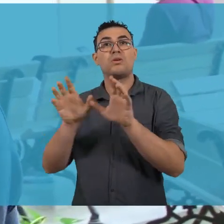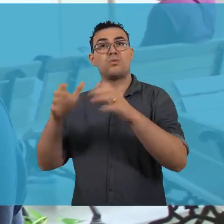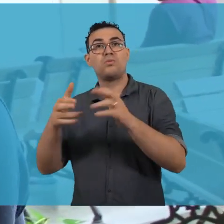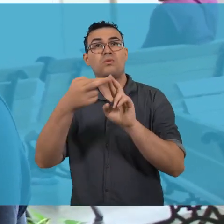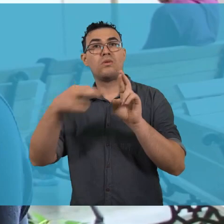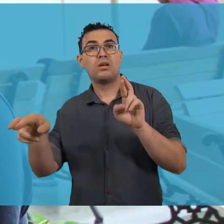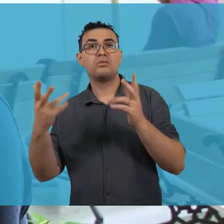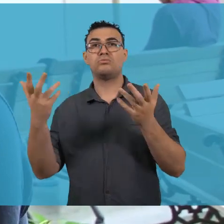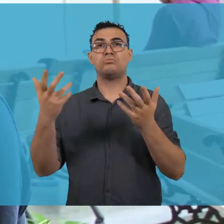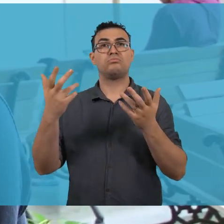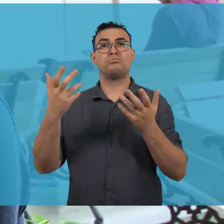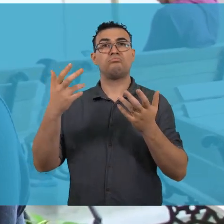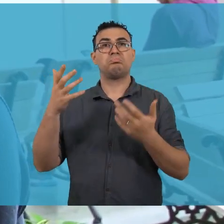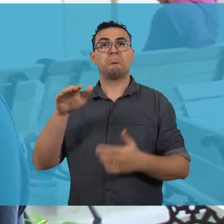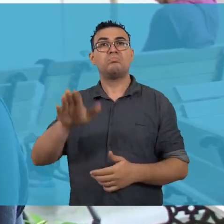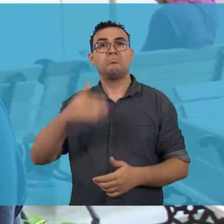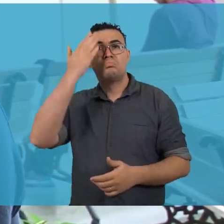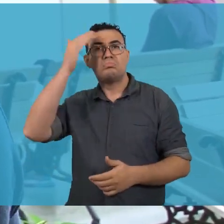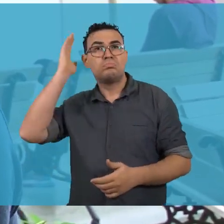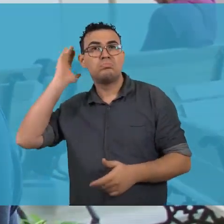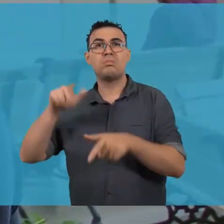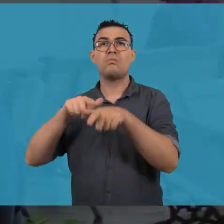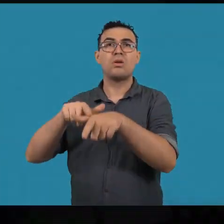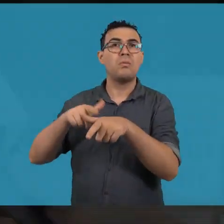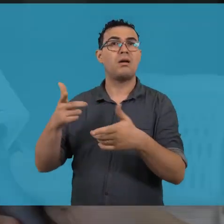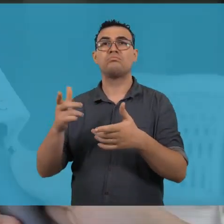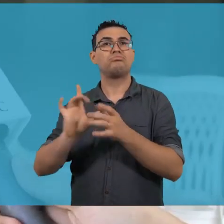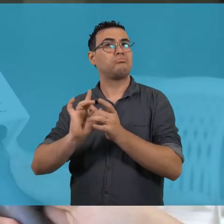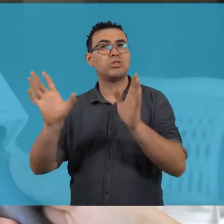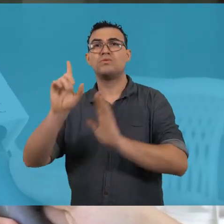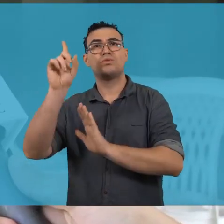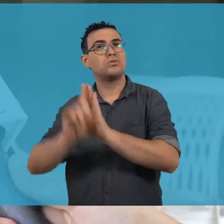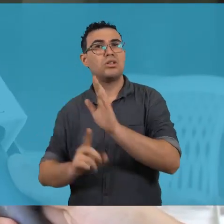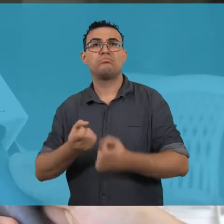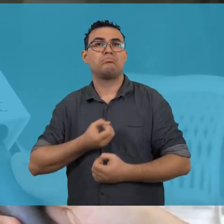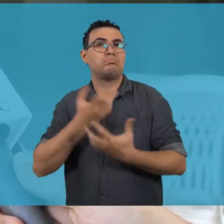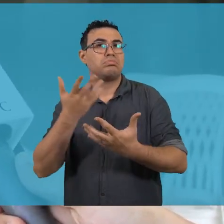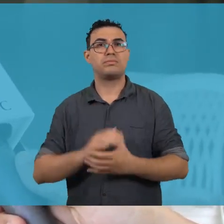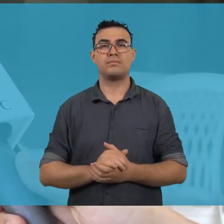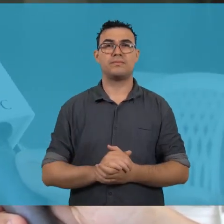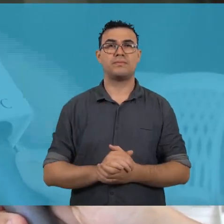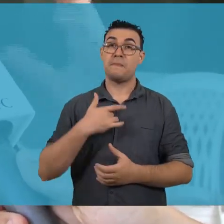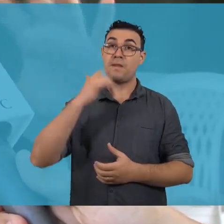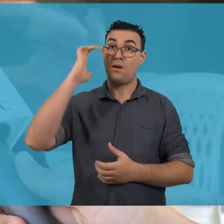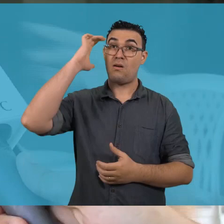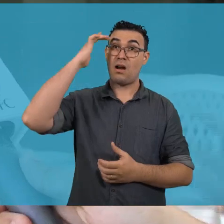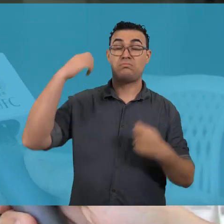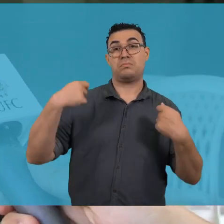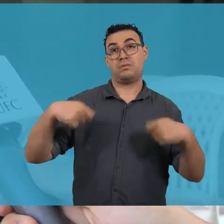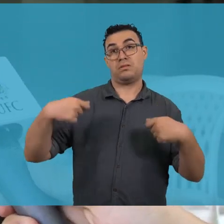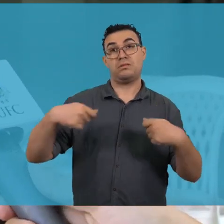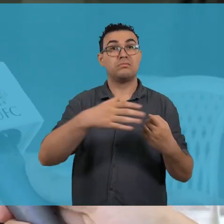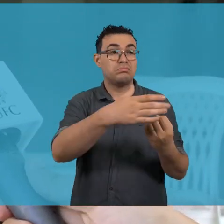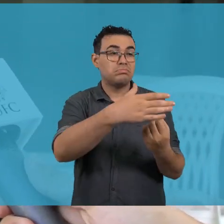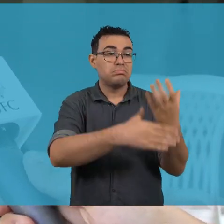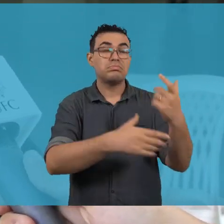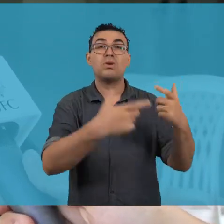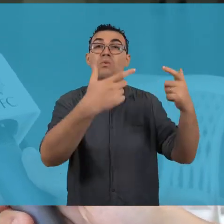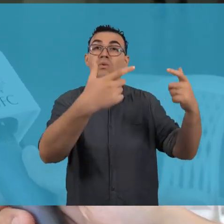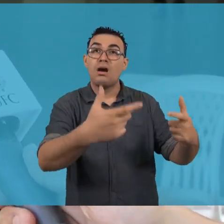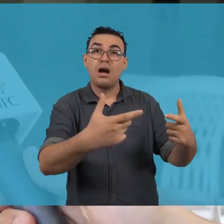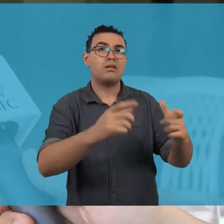tem que poder manifestar a sua religião, sua crença. Deveria ser feita uma construção onde contemplasse todas as religiões que a